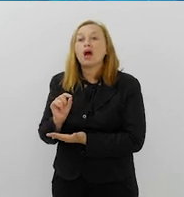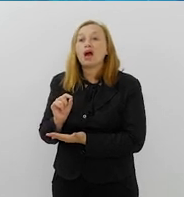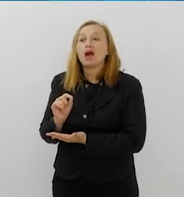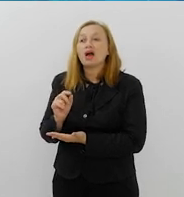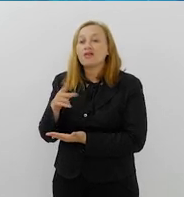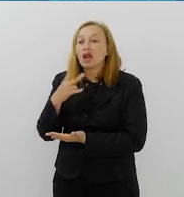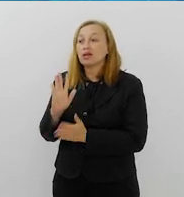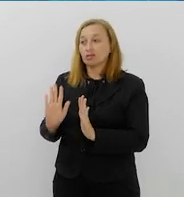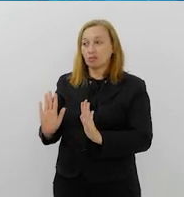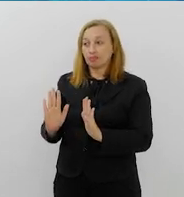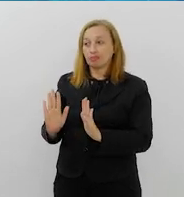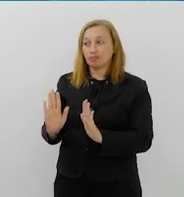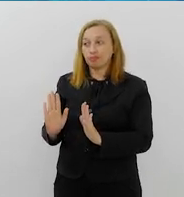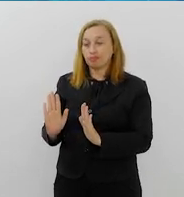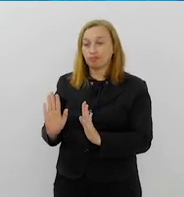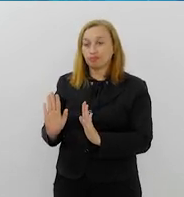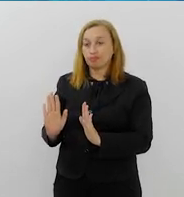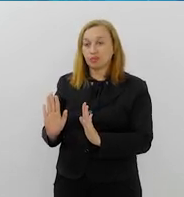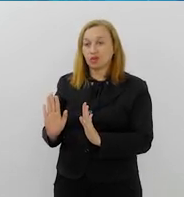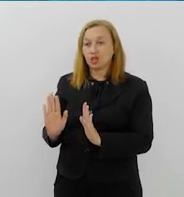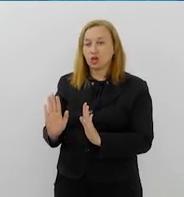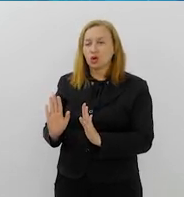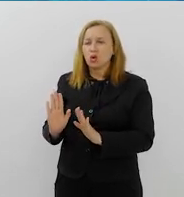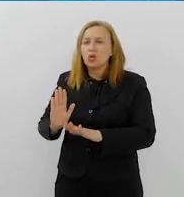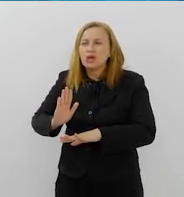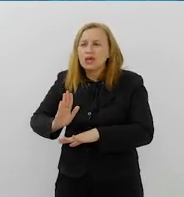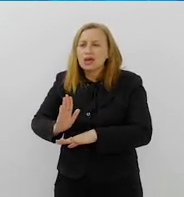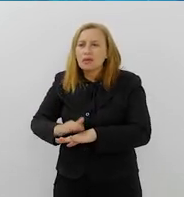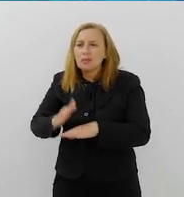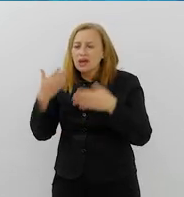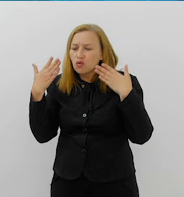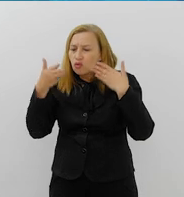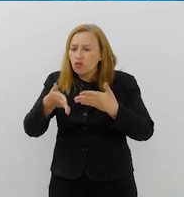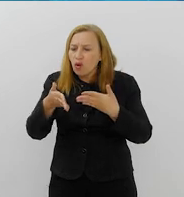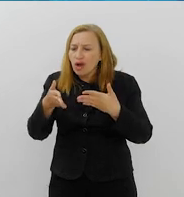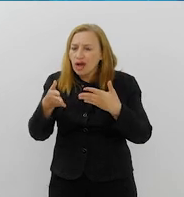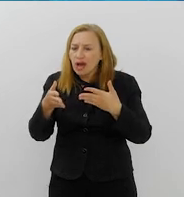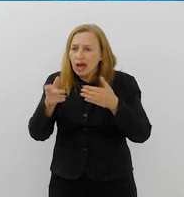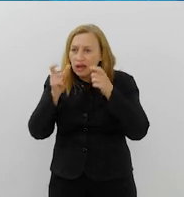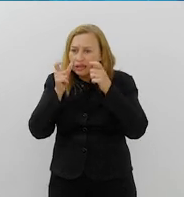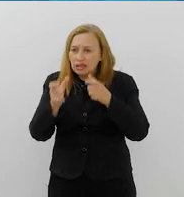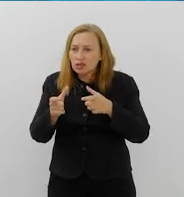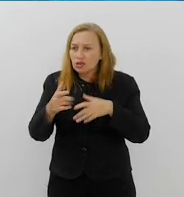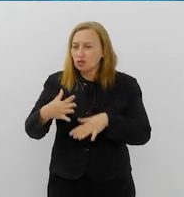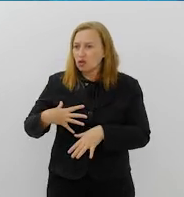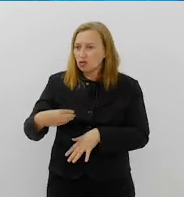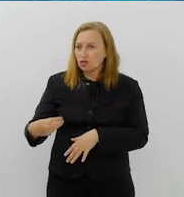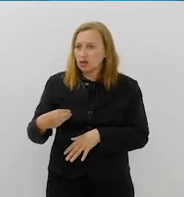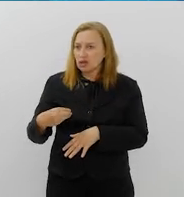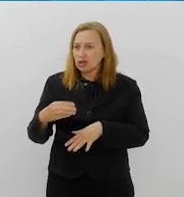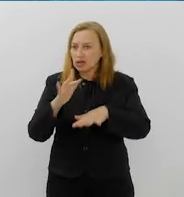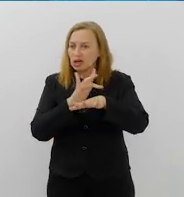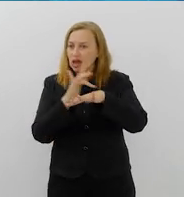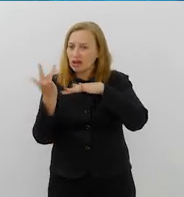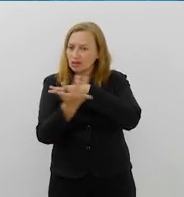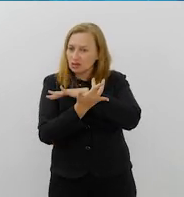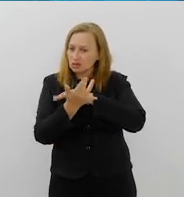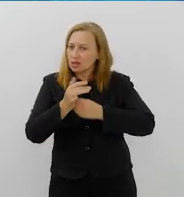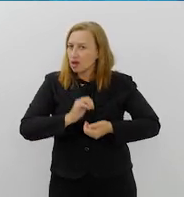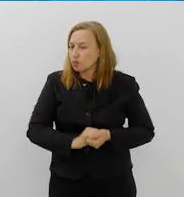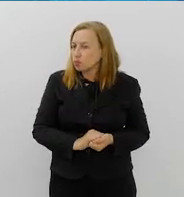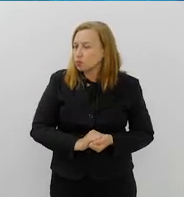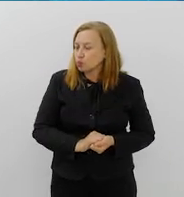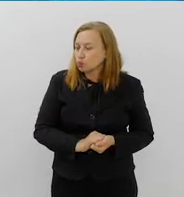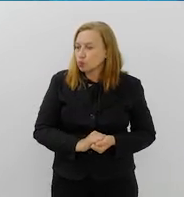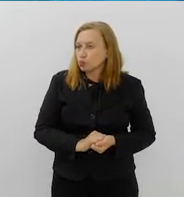a intervir. Olha, então vamos lá. O que mais prende a atenção do meu filho é a rede, da